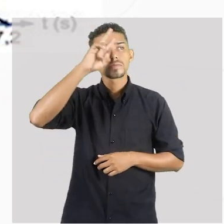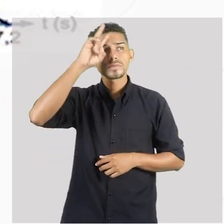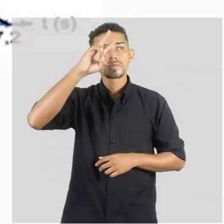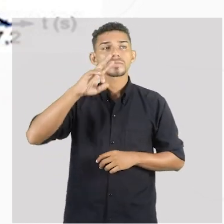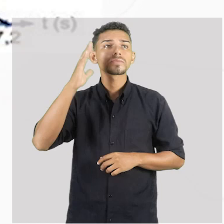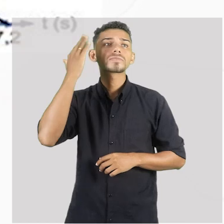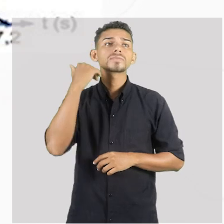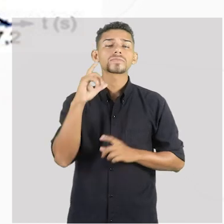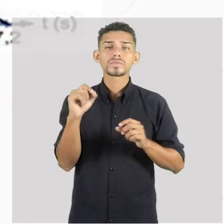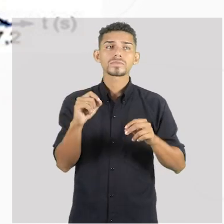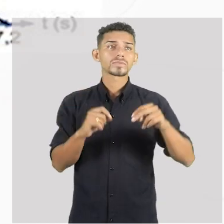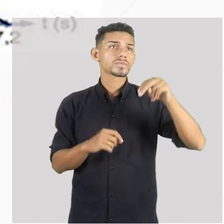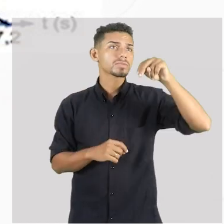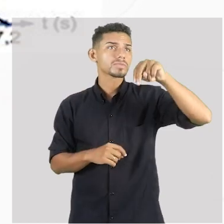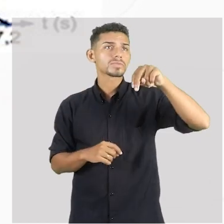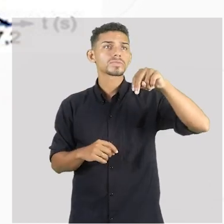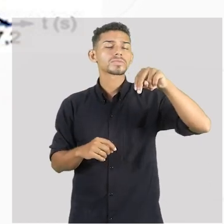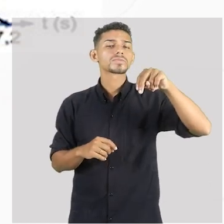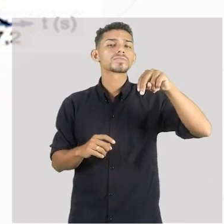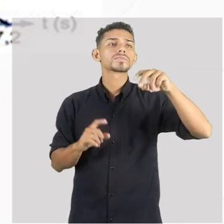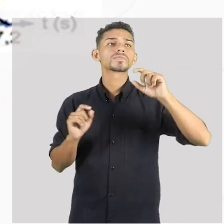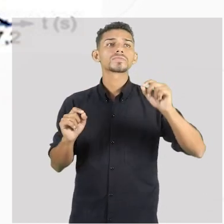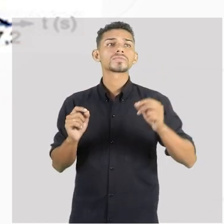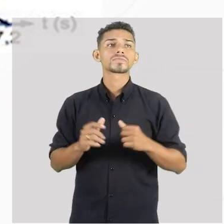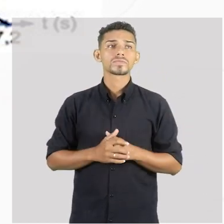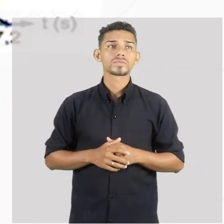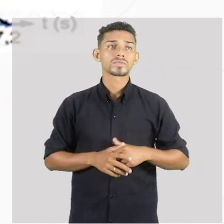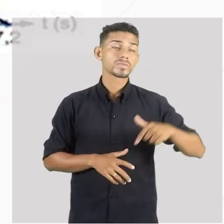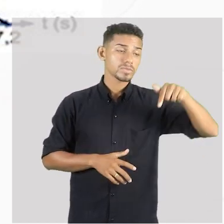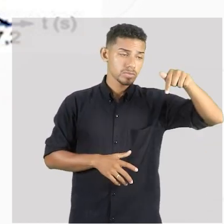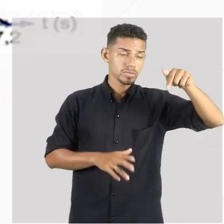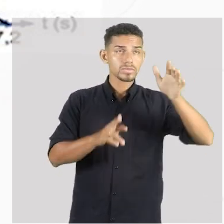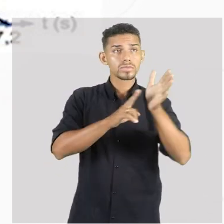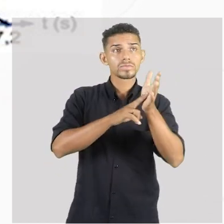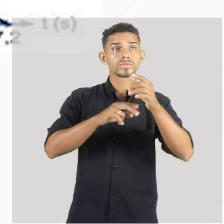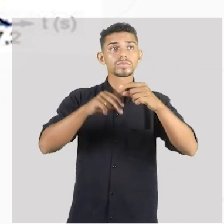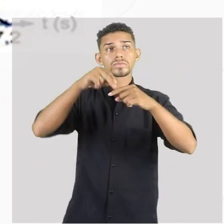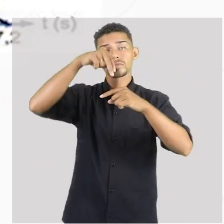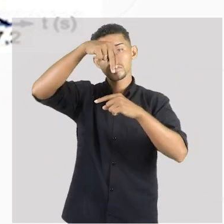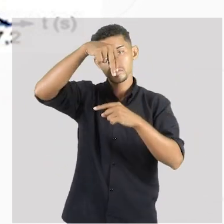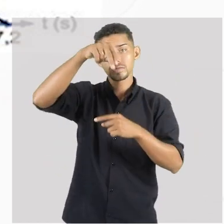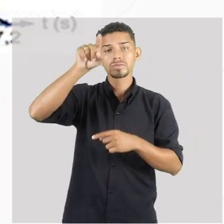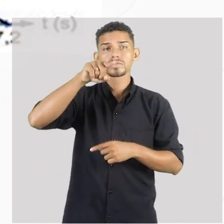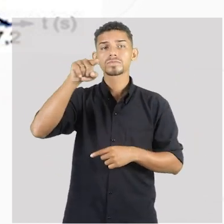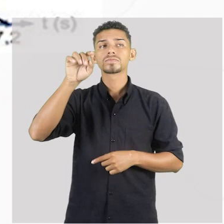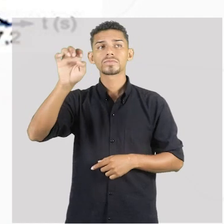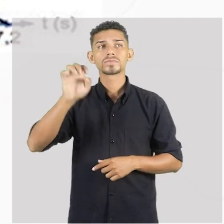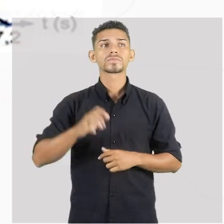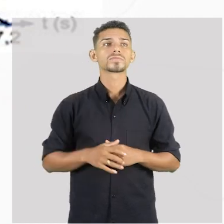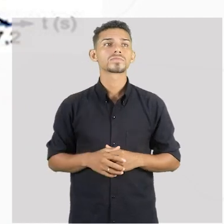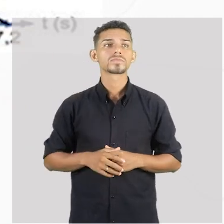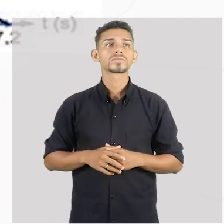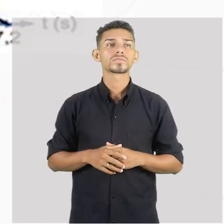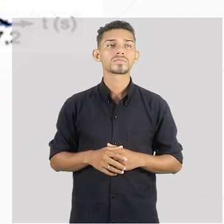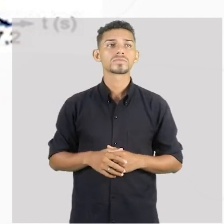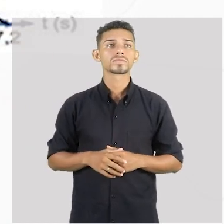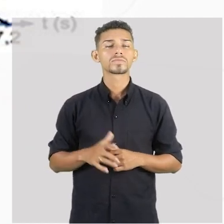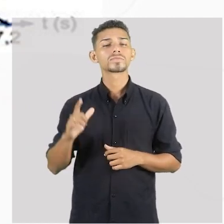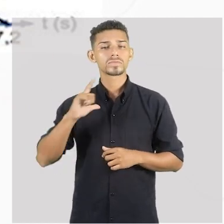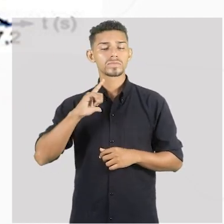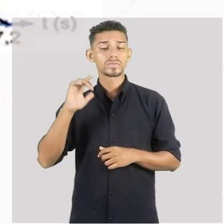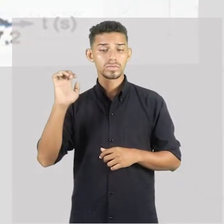para eu saber o N apareceu naquela fórmula, Q é igual a N vezes E. Eu tenho E, está faltando o quê?